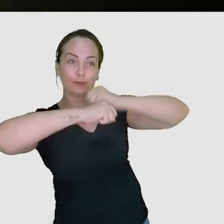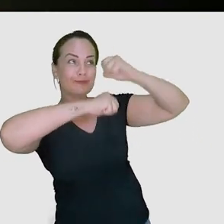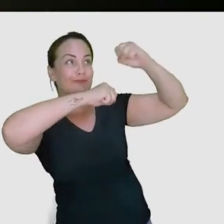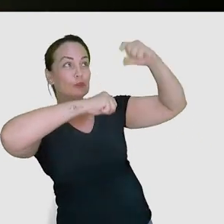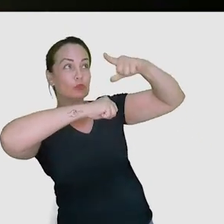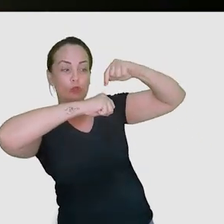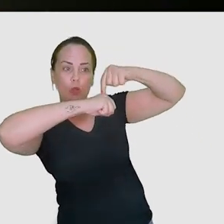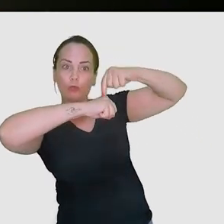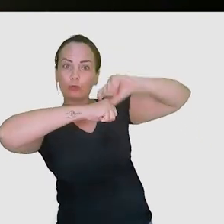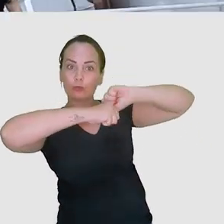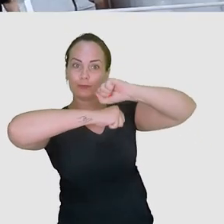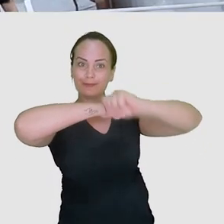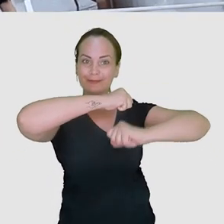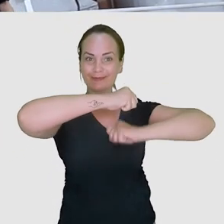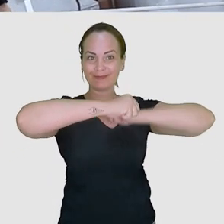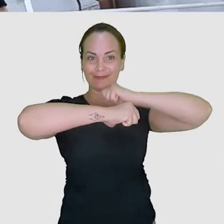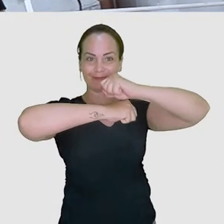está localizado o Sol.